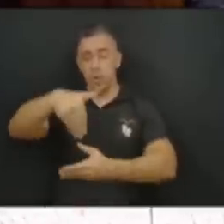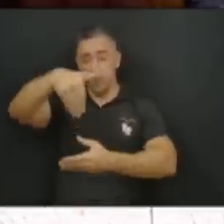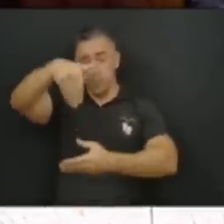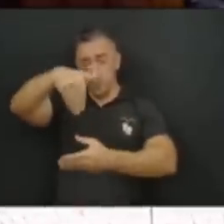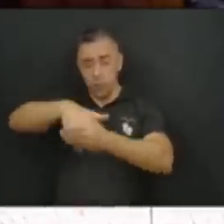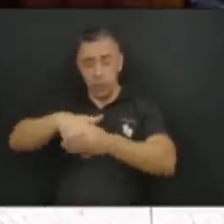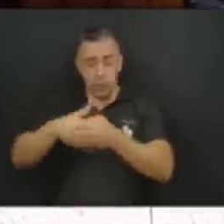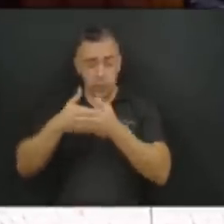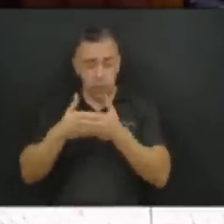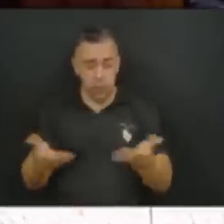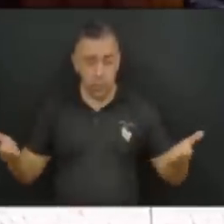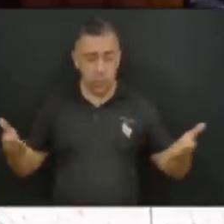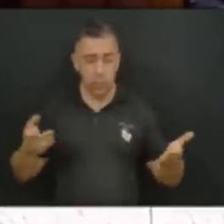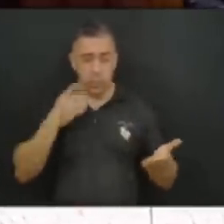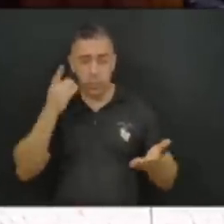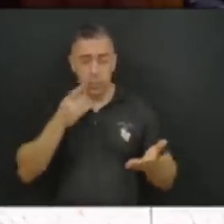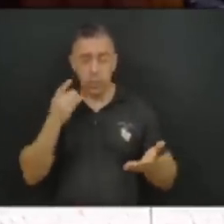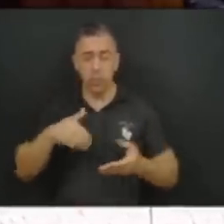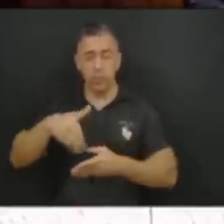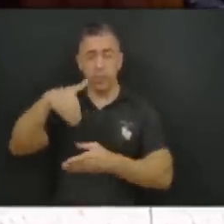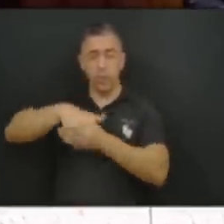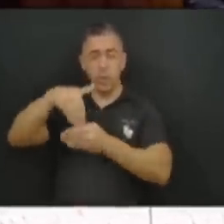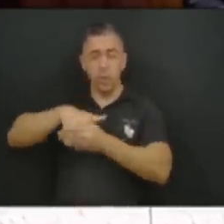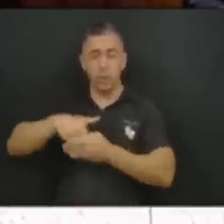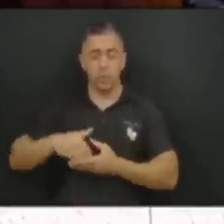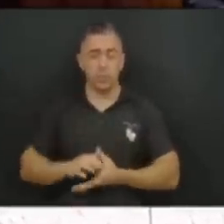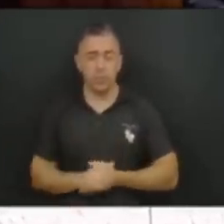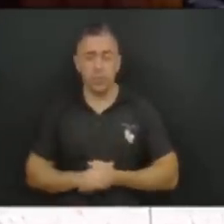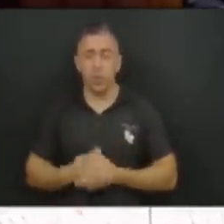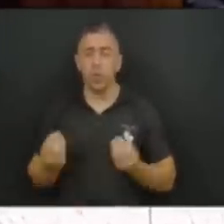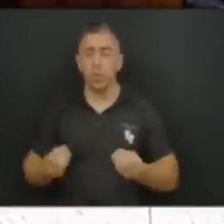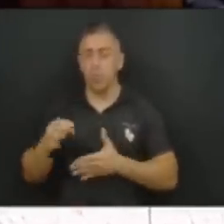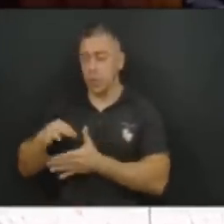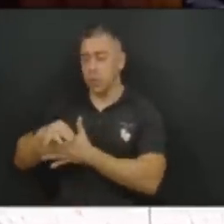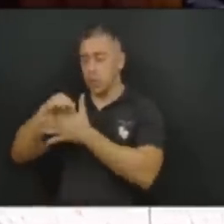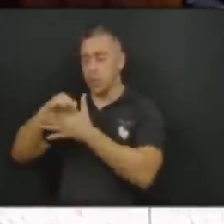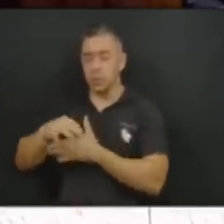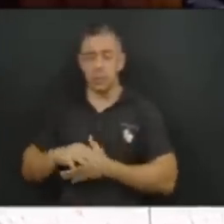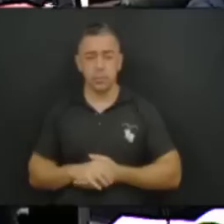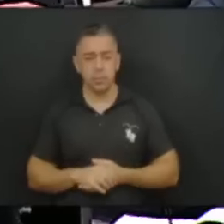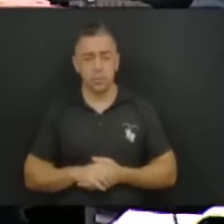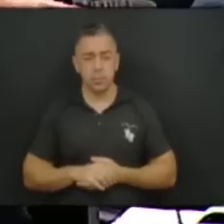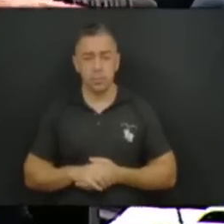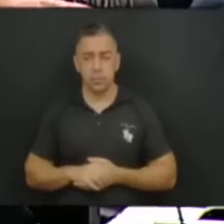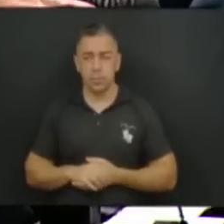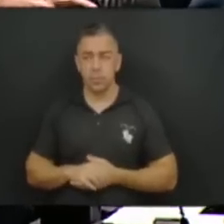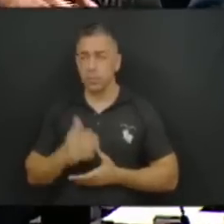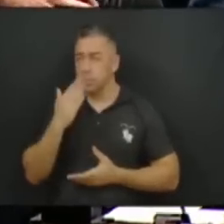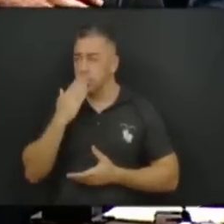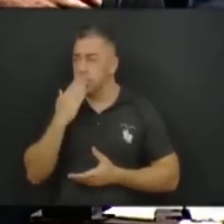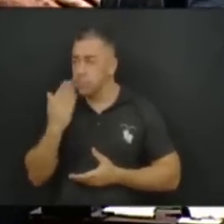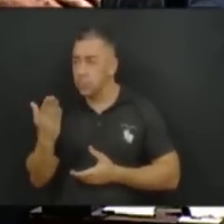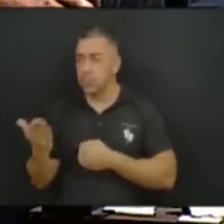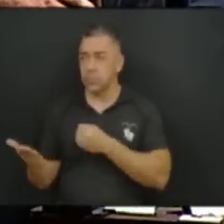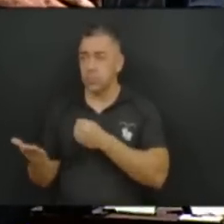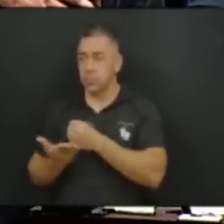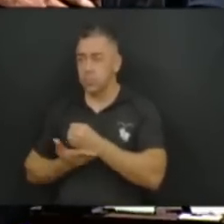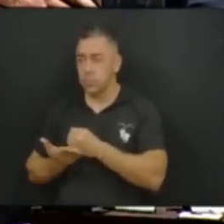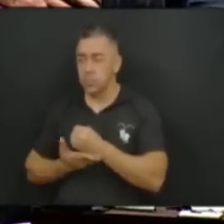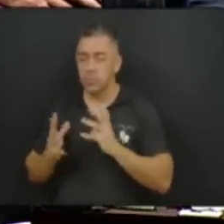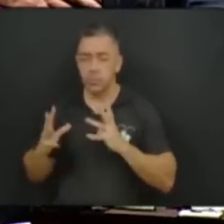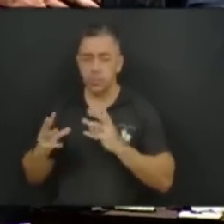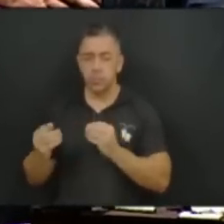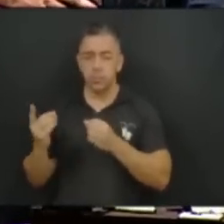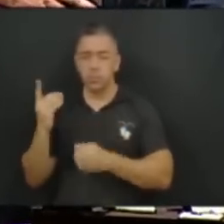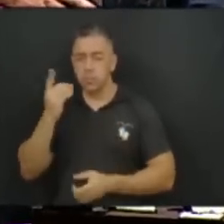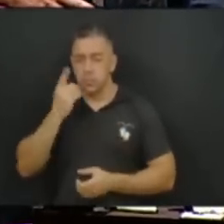Ah então tá o senhores deputados voltando com a minha caminha votos líderes Eu quero fazer uma pela toda a base os